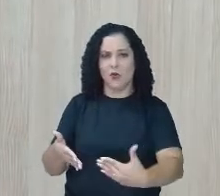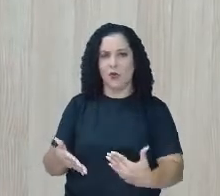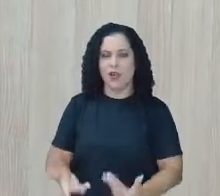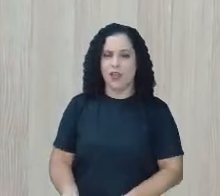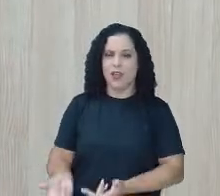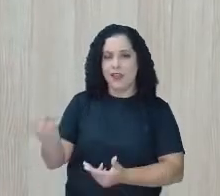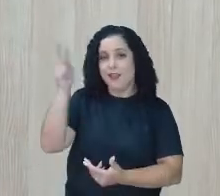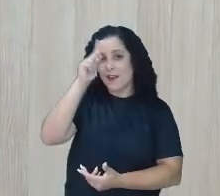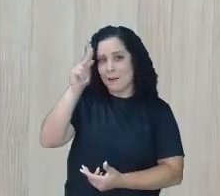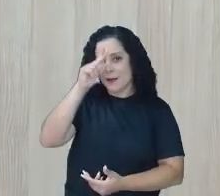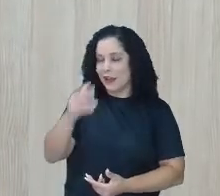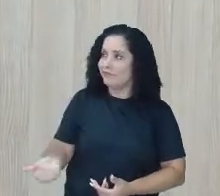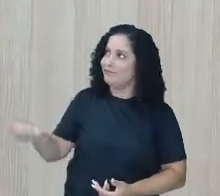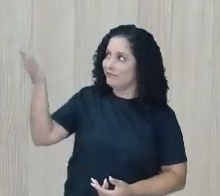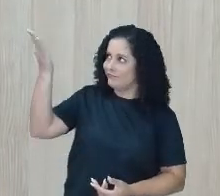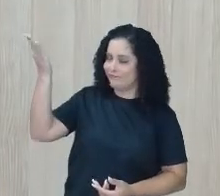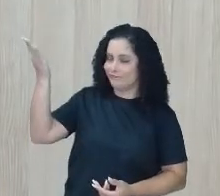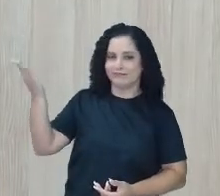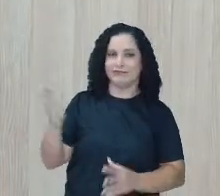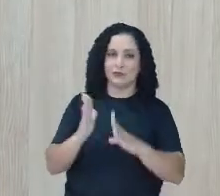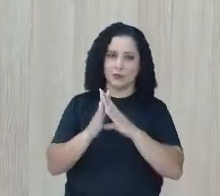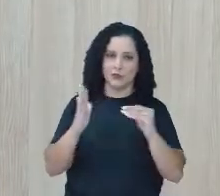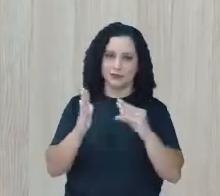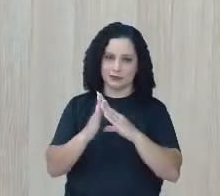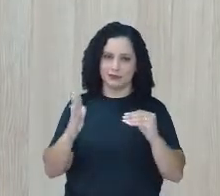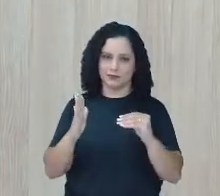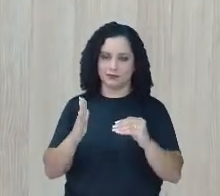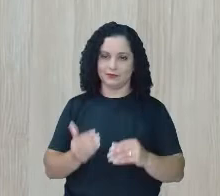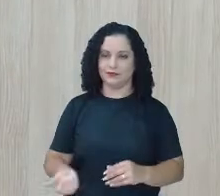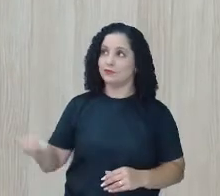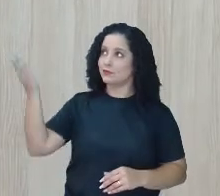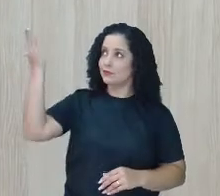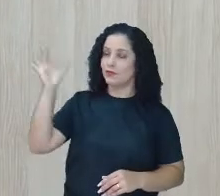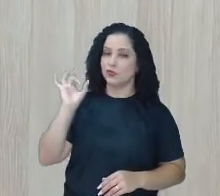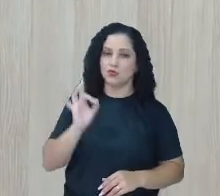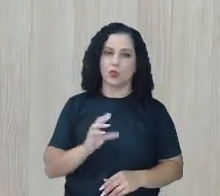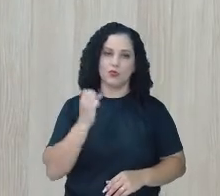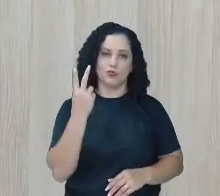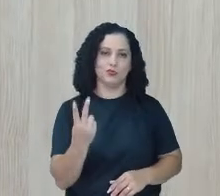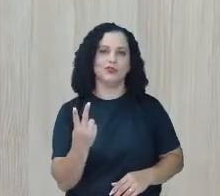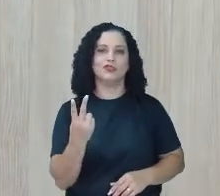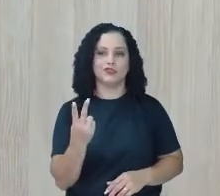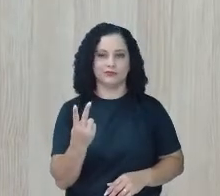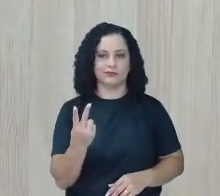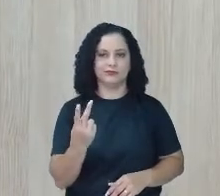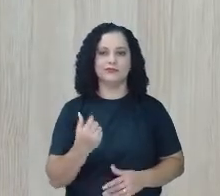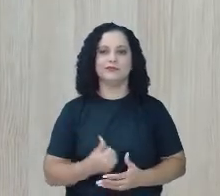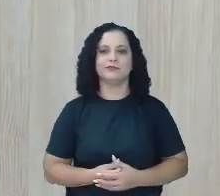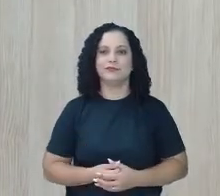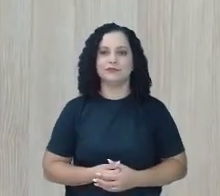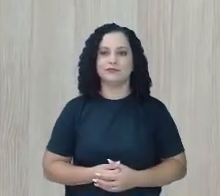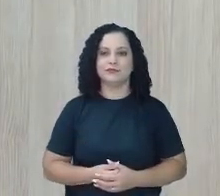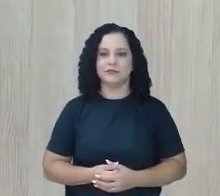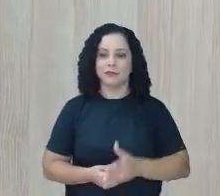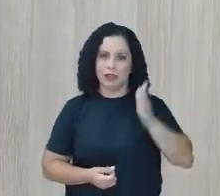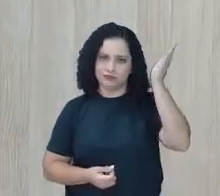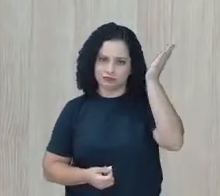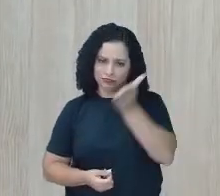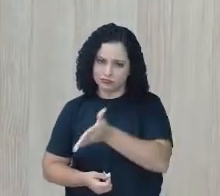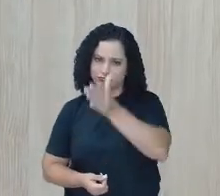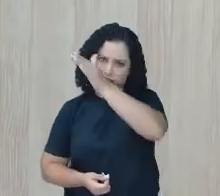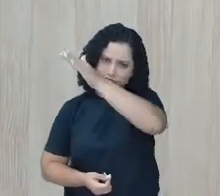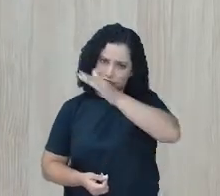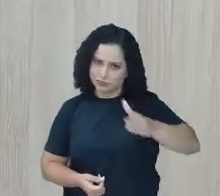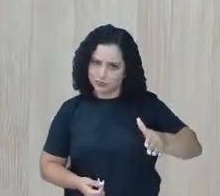formato, nesse tipo de situação. Aí, no quadrado, a gente só conseguiu fazer 2 diagonais. Vamos ver o que vai surgir mais na frente com